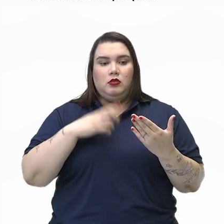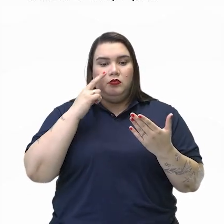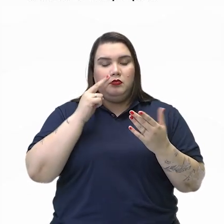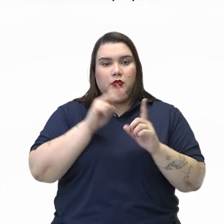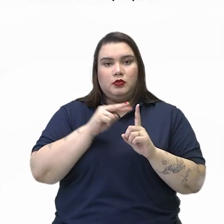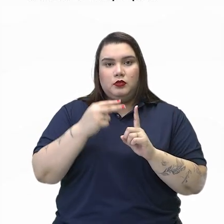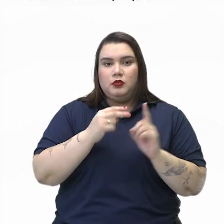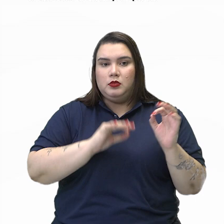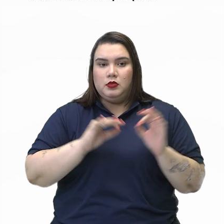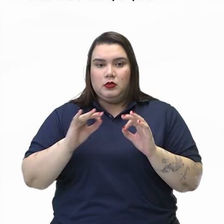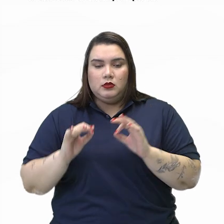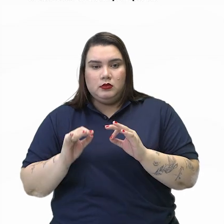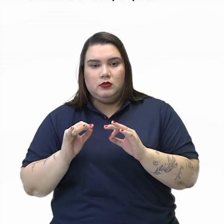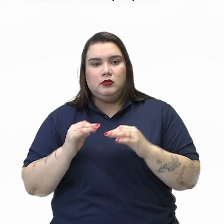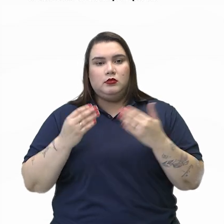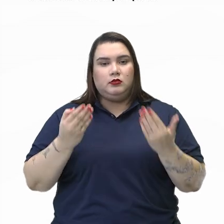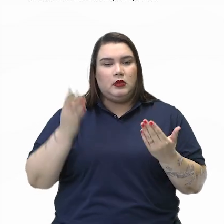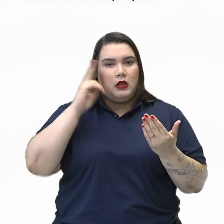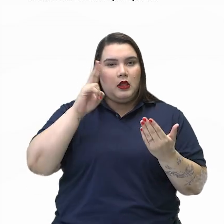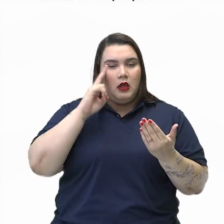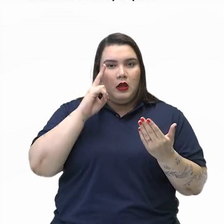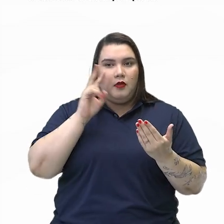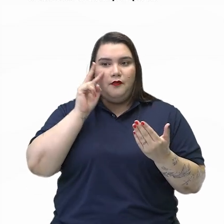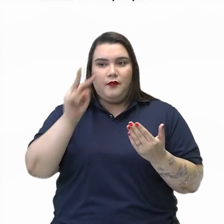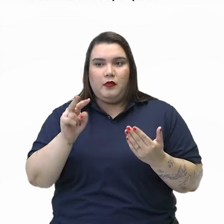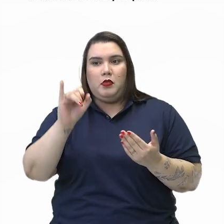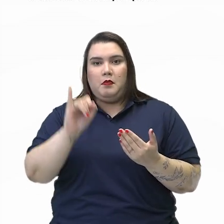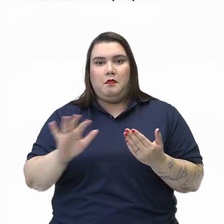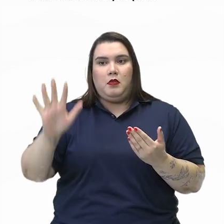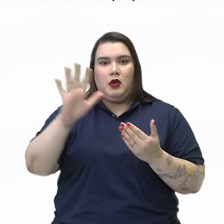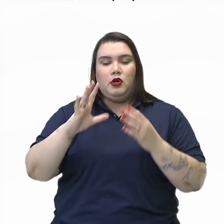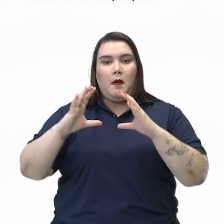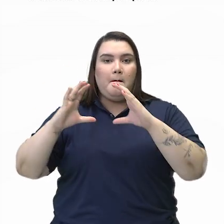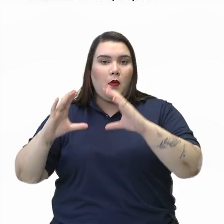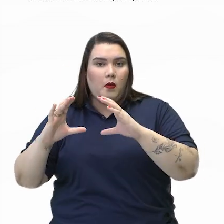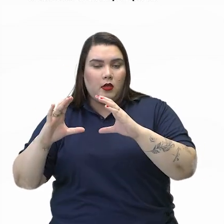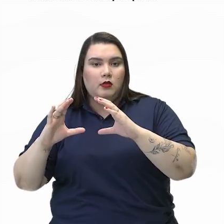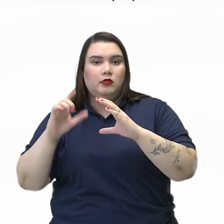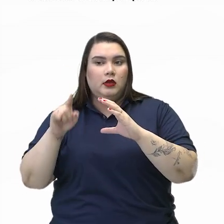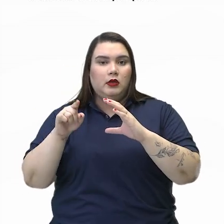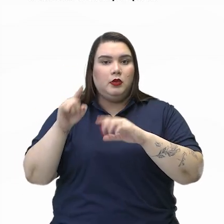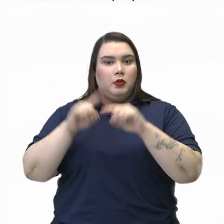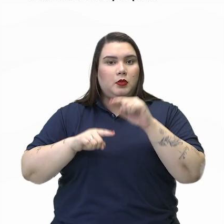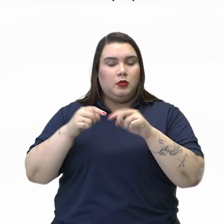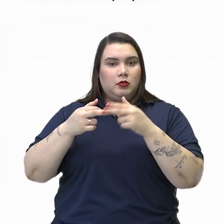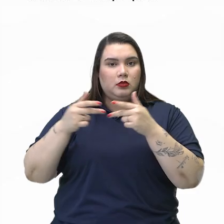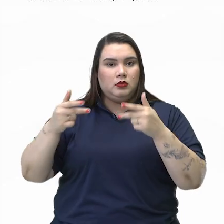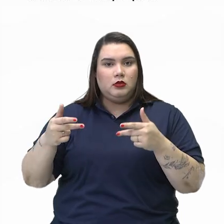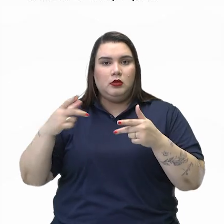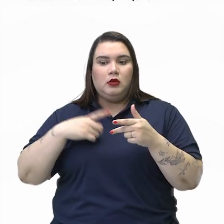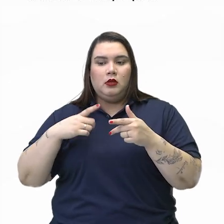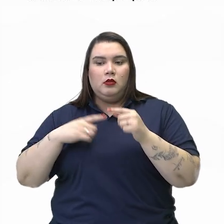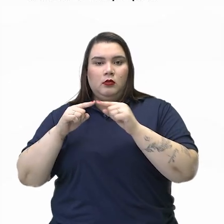processo, como vimos da bola, eu tenho ali um objeto, esse objeto ele vai